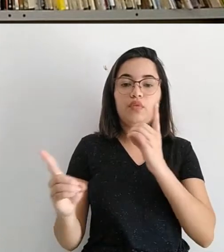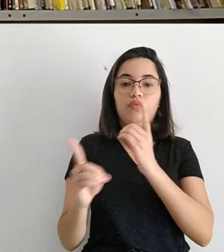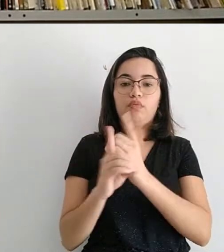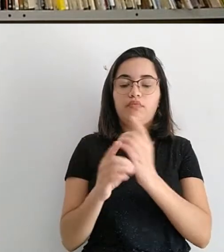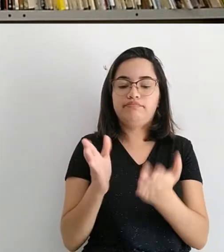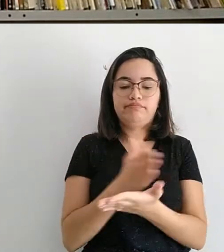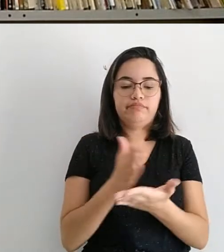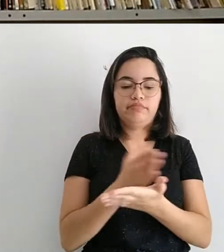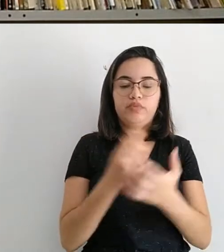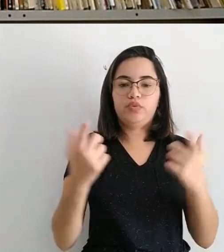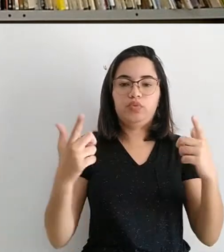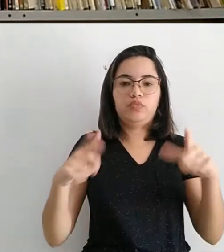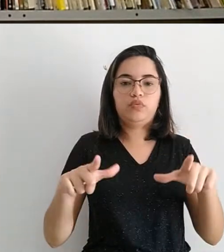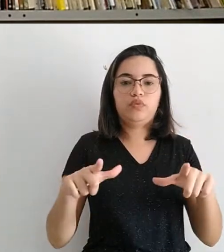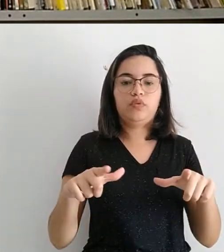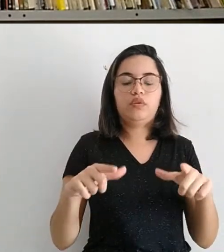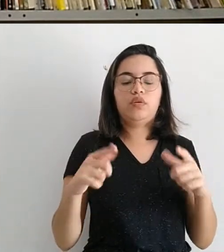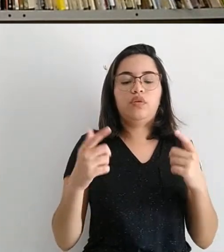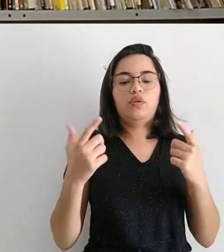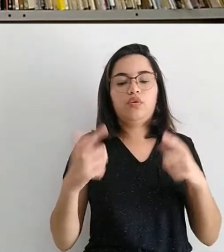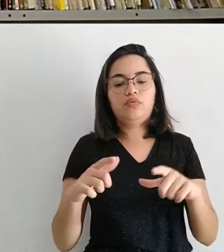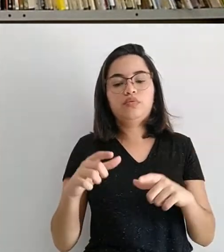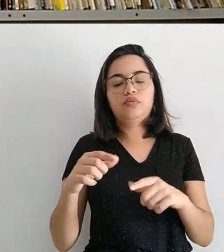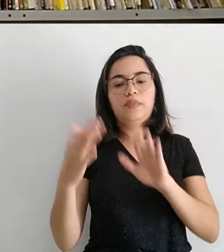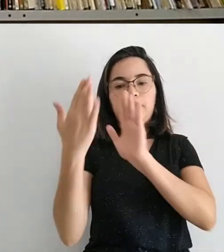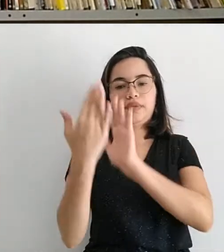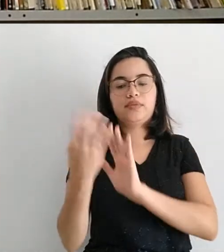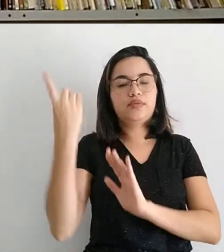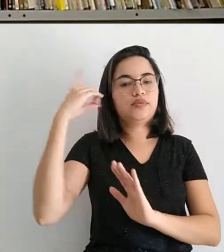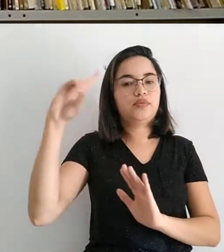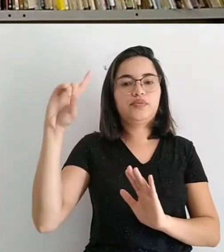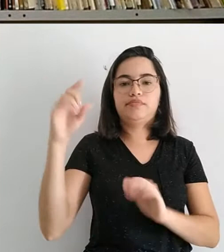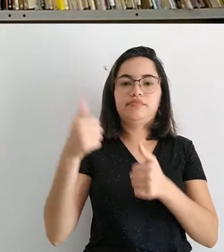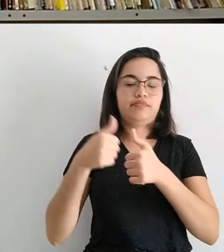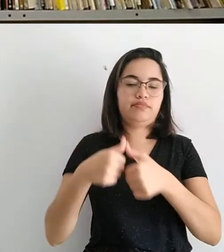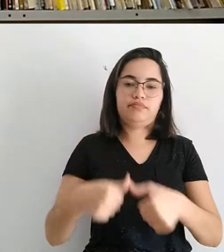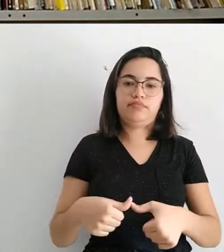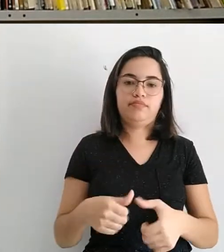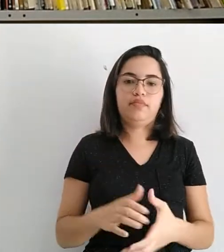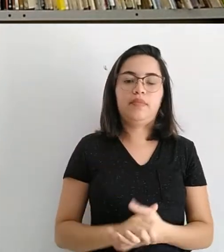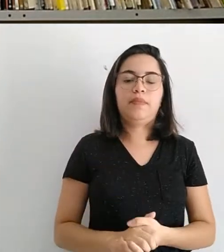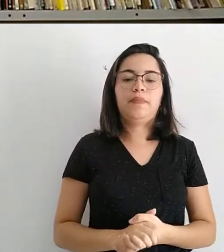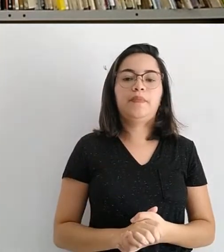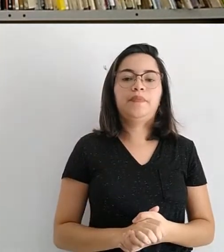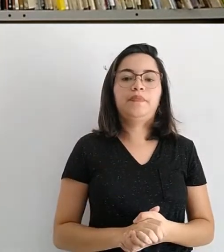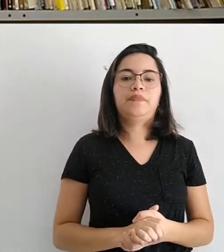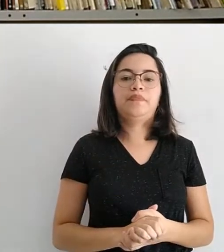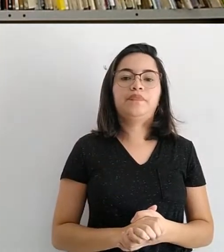encontrar algum lugar onde a presença de Deus não esteja.